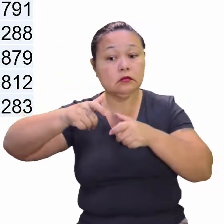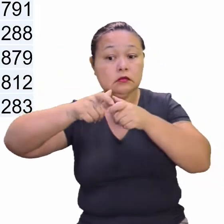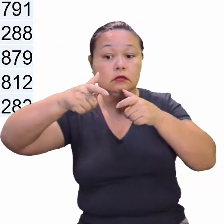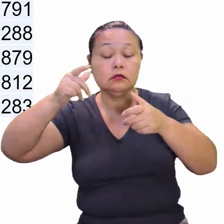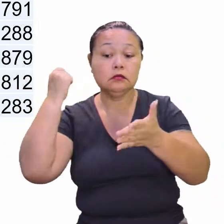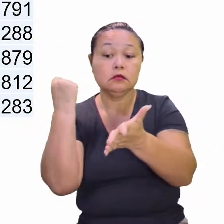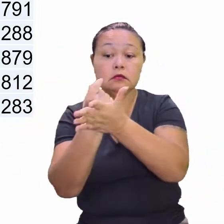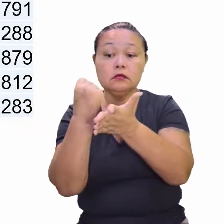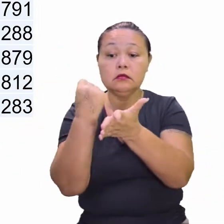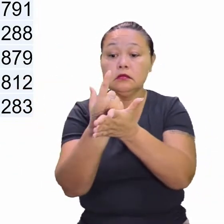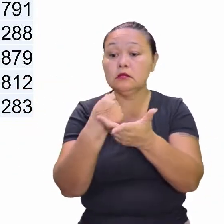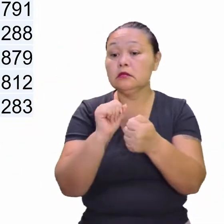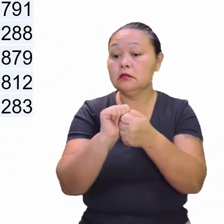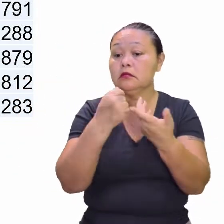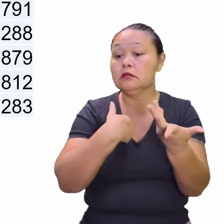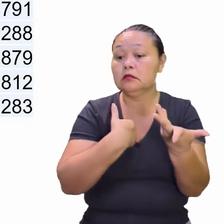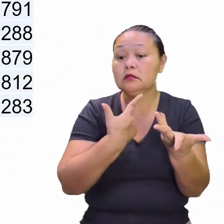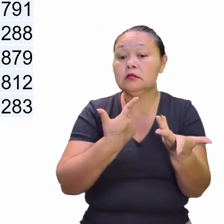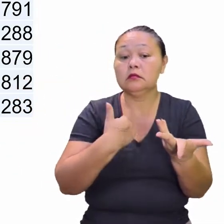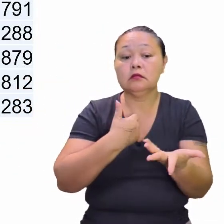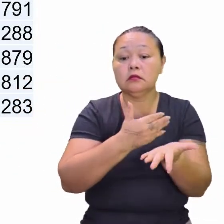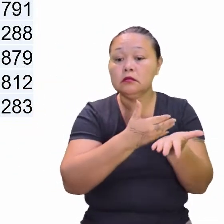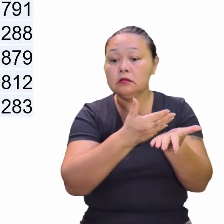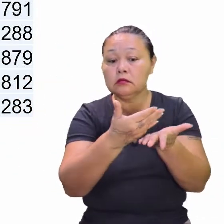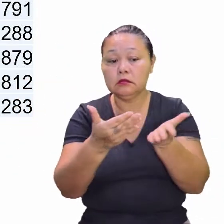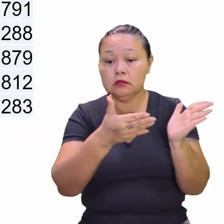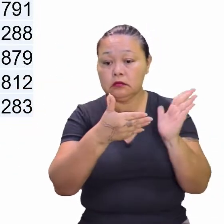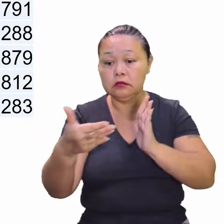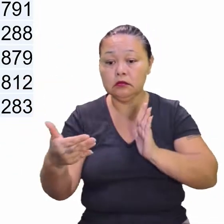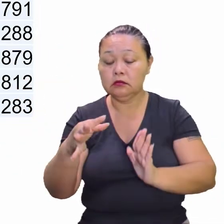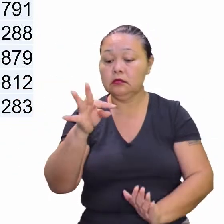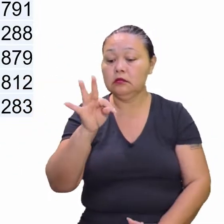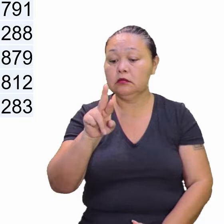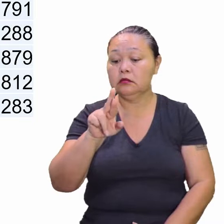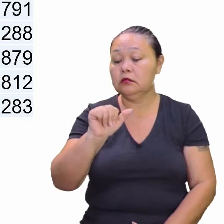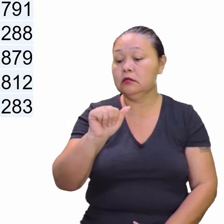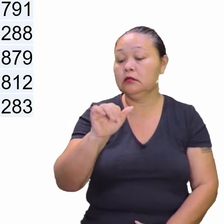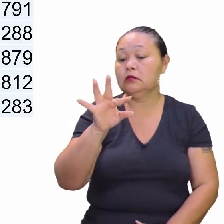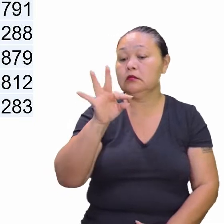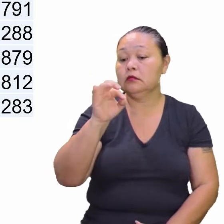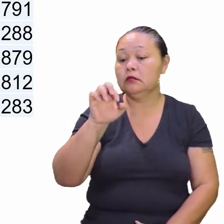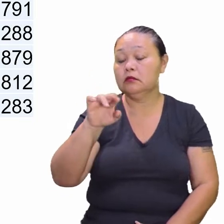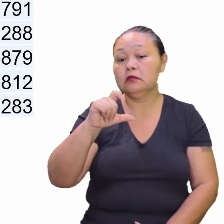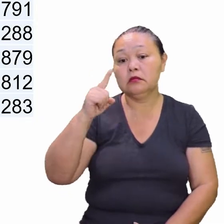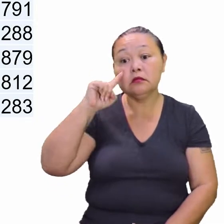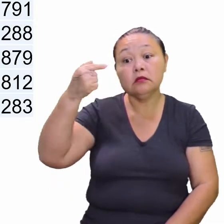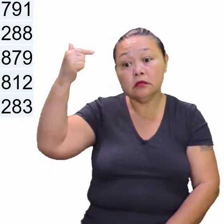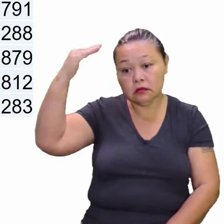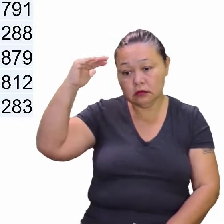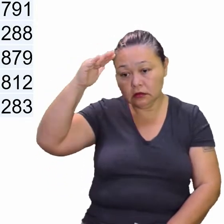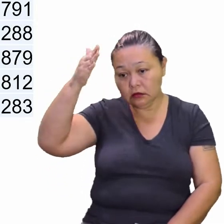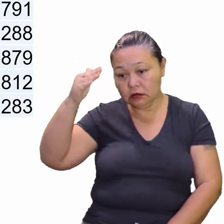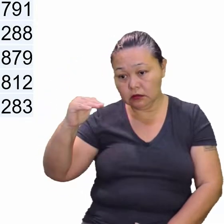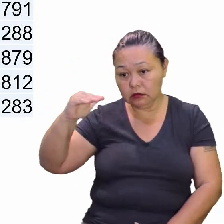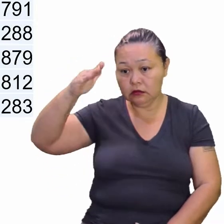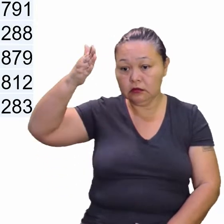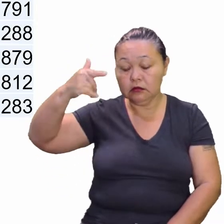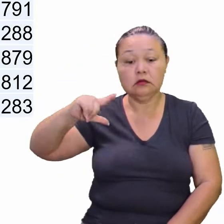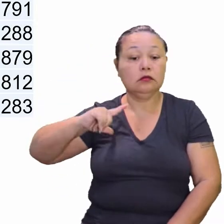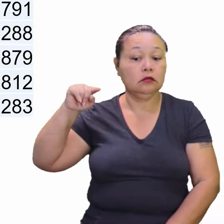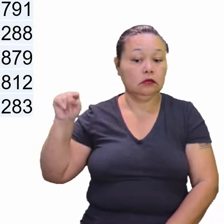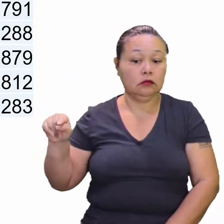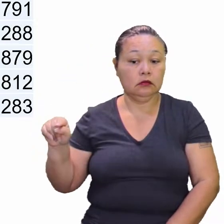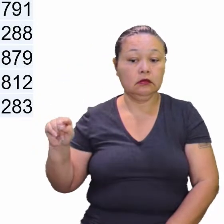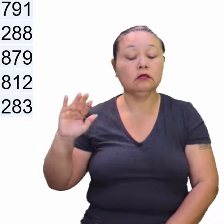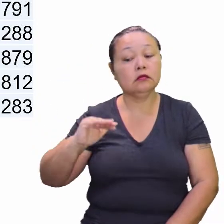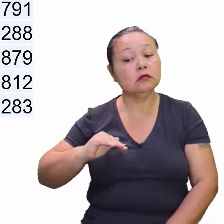muita compra de tratores no período, e não parou. Nos outros houve decréscimo. Obviamente, se nós temos